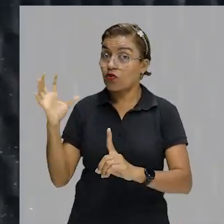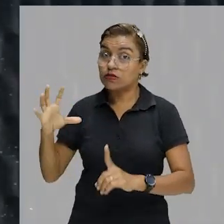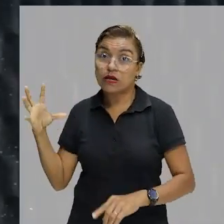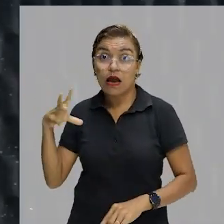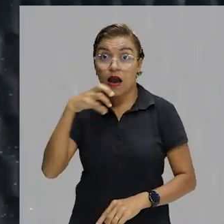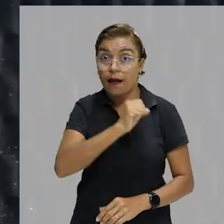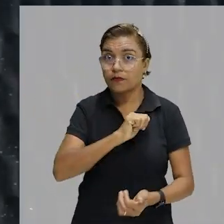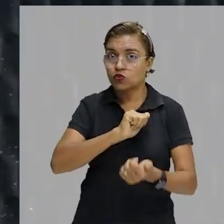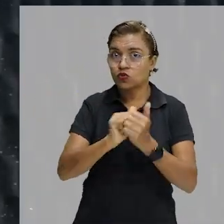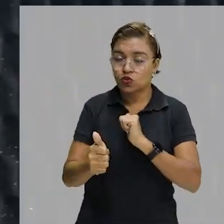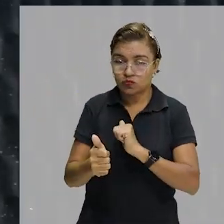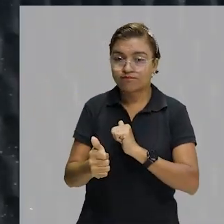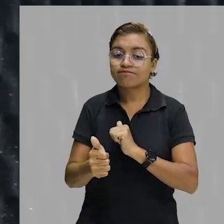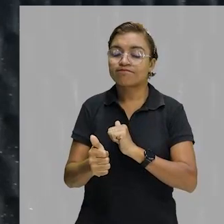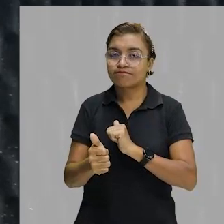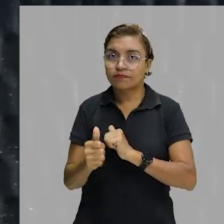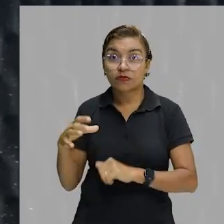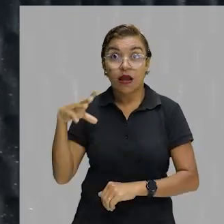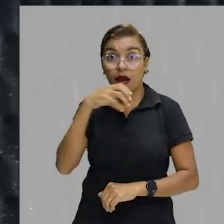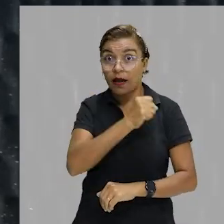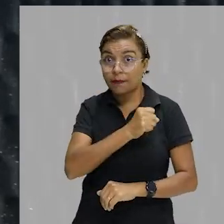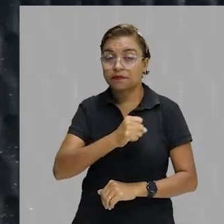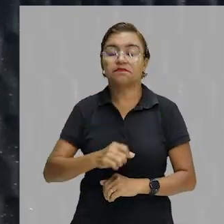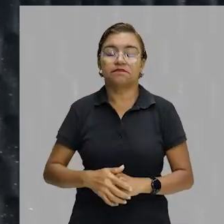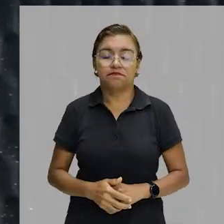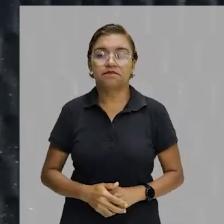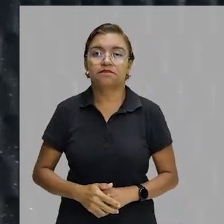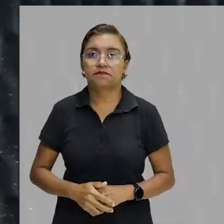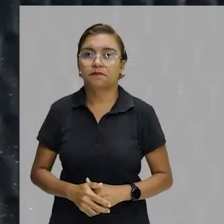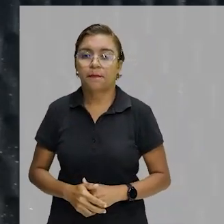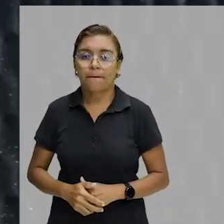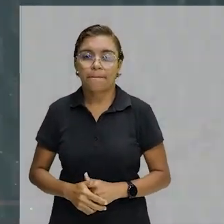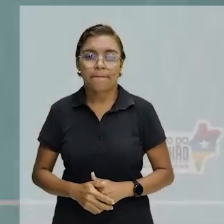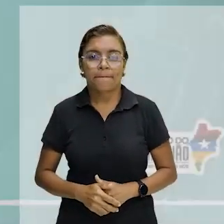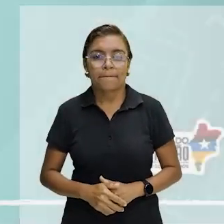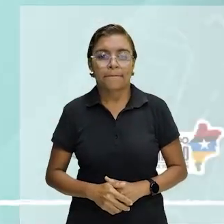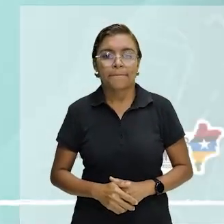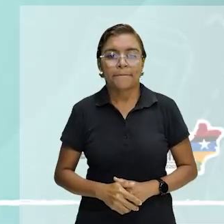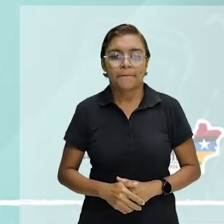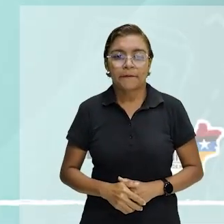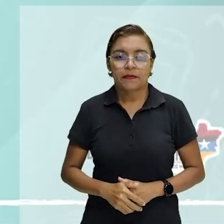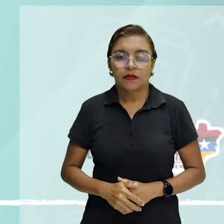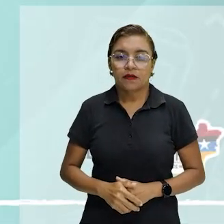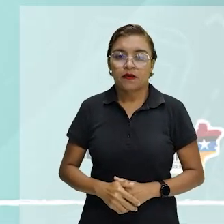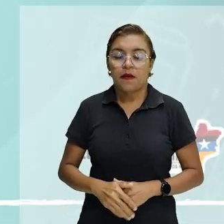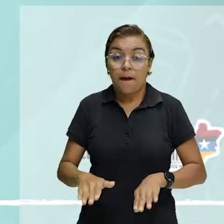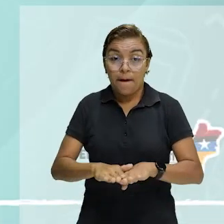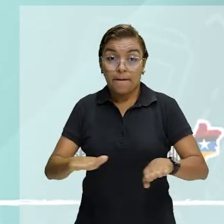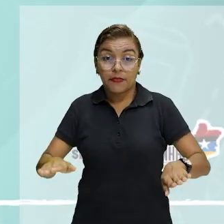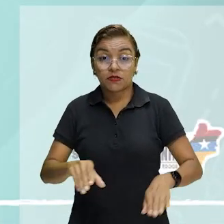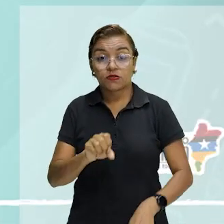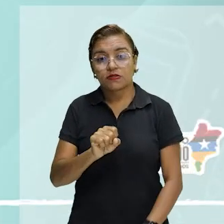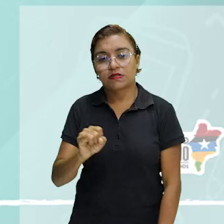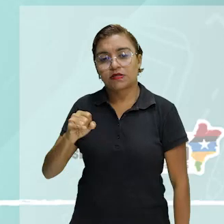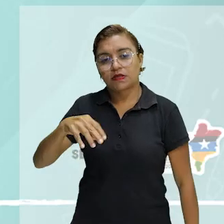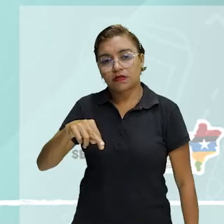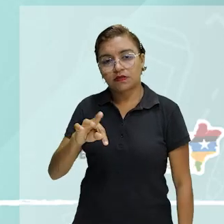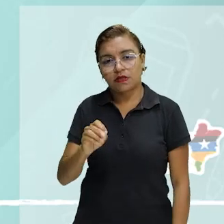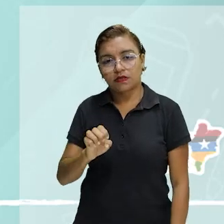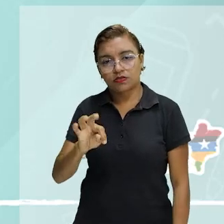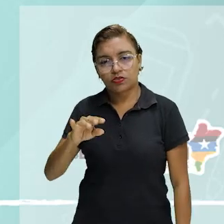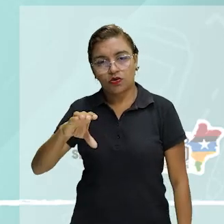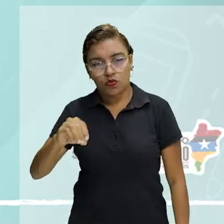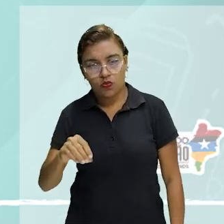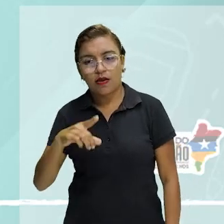já é uma disputa o quê? Mais rápida, de ponto mais rápida. Piso sintético é um tipo de piso